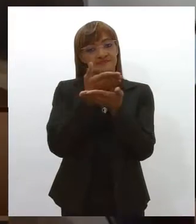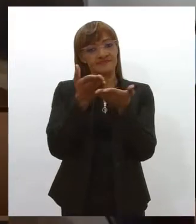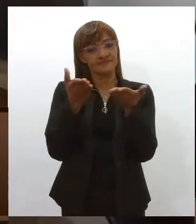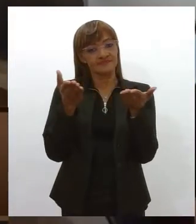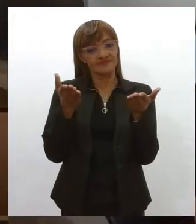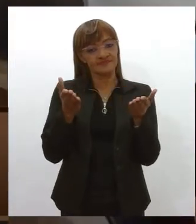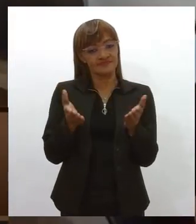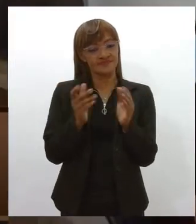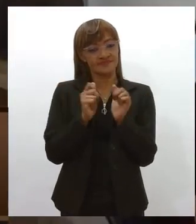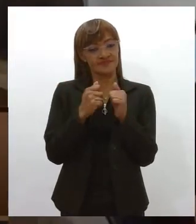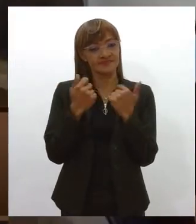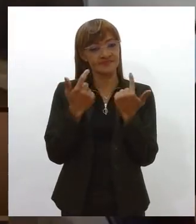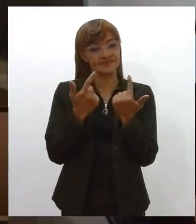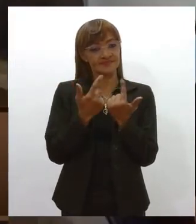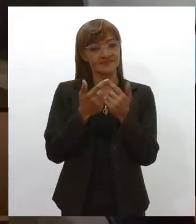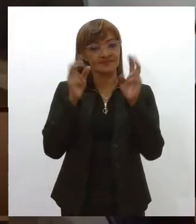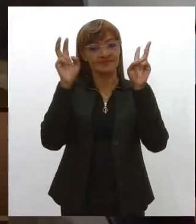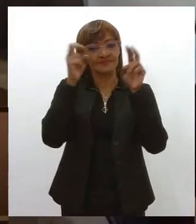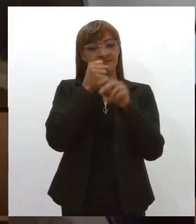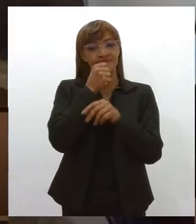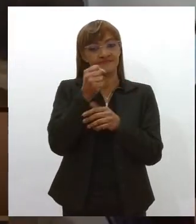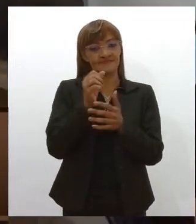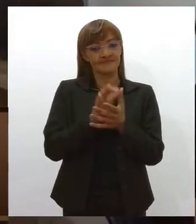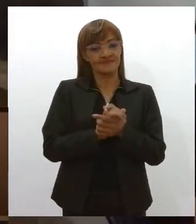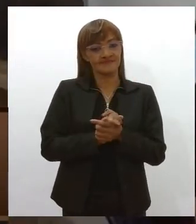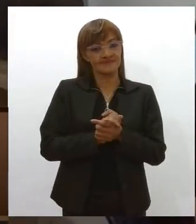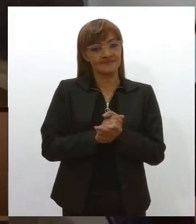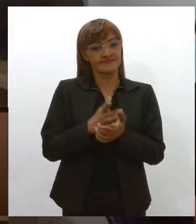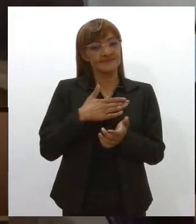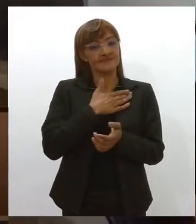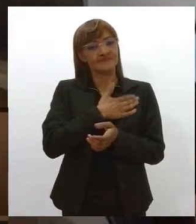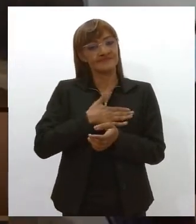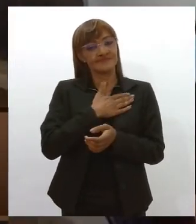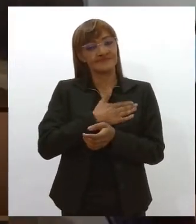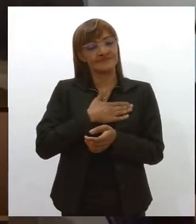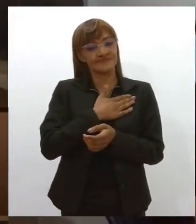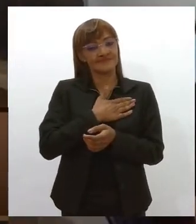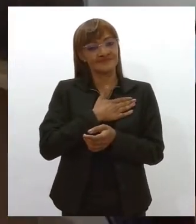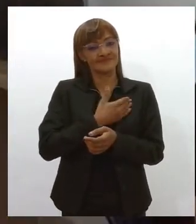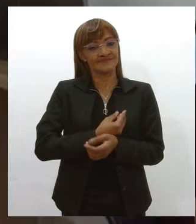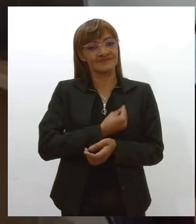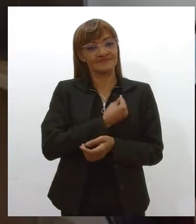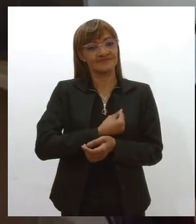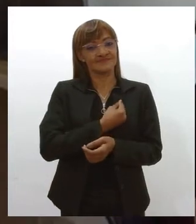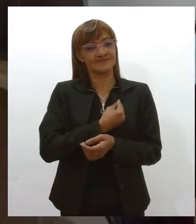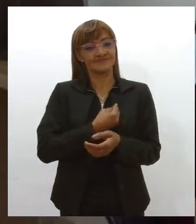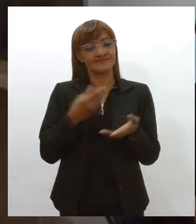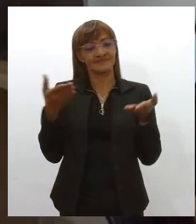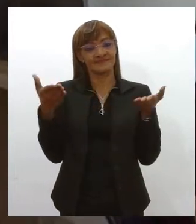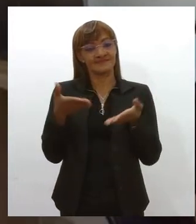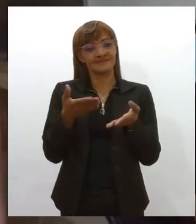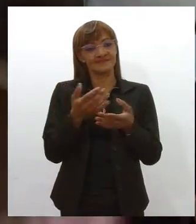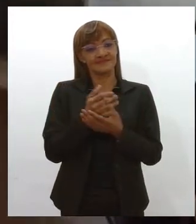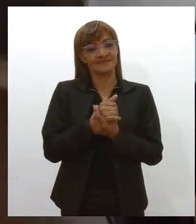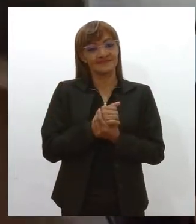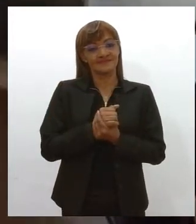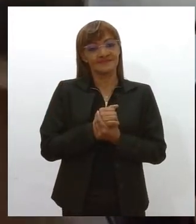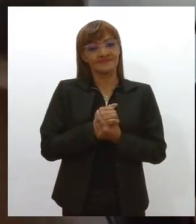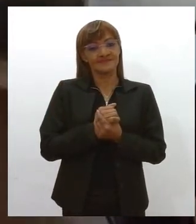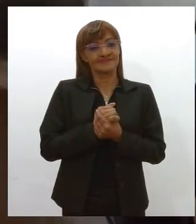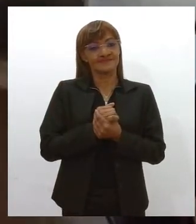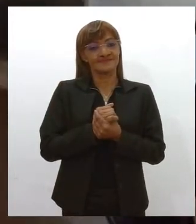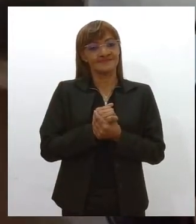Além da Pauta. É um prazer estar aqui, é um prazer ter sido eleita nela. Tô que não cabe